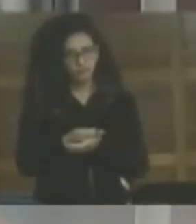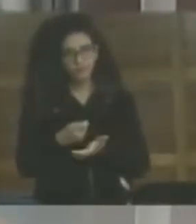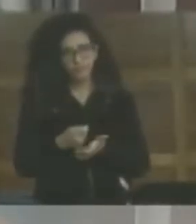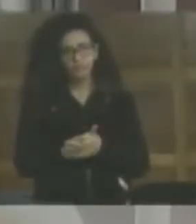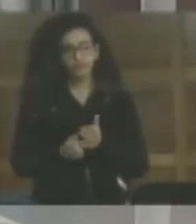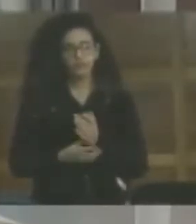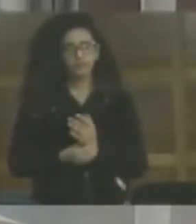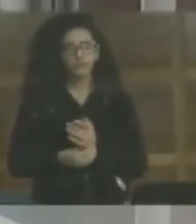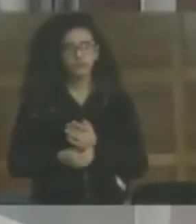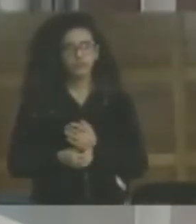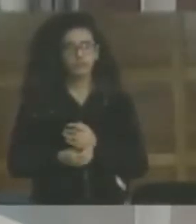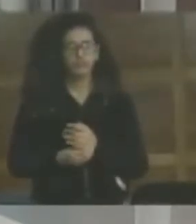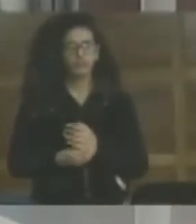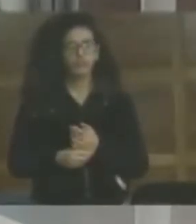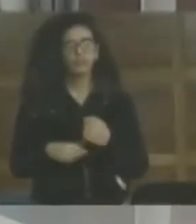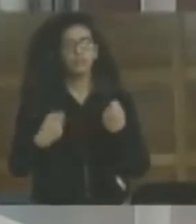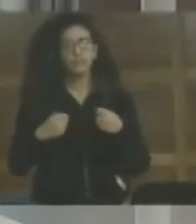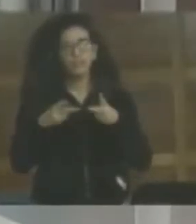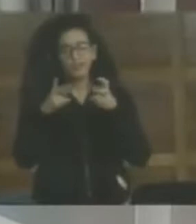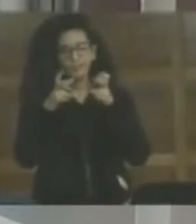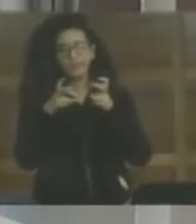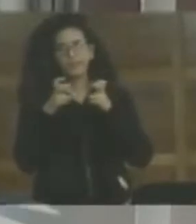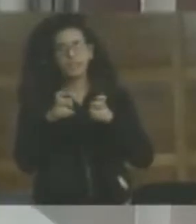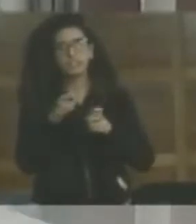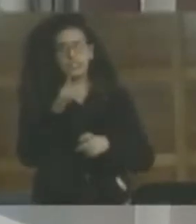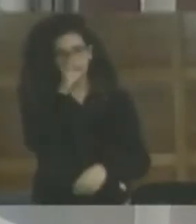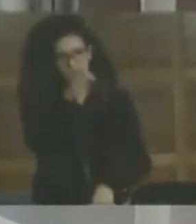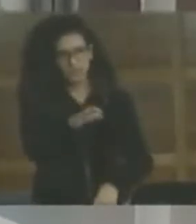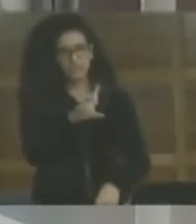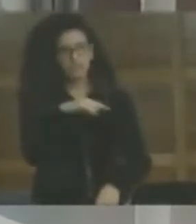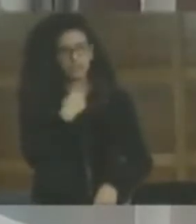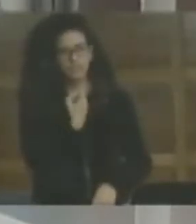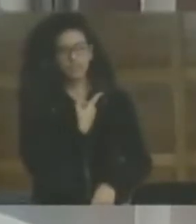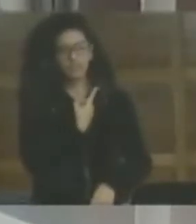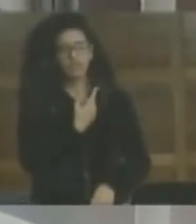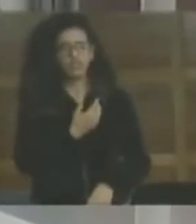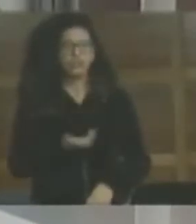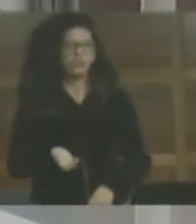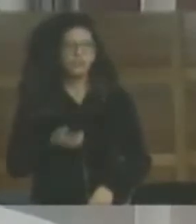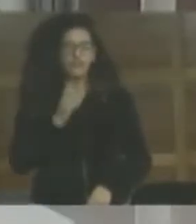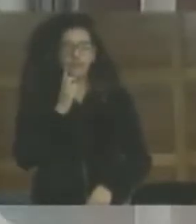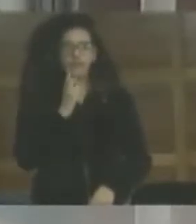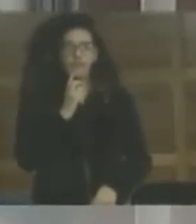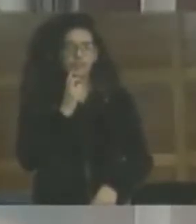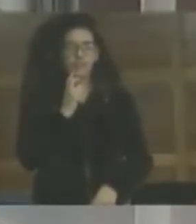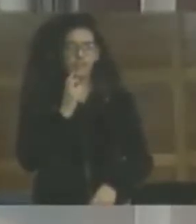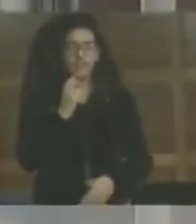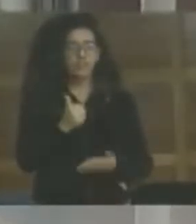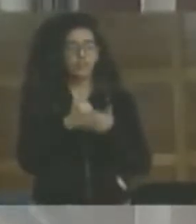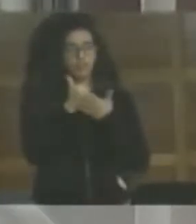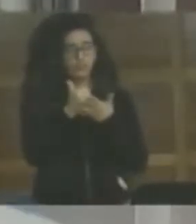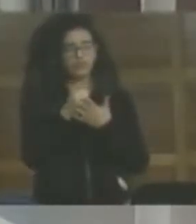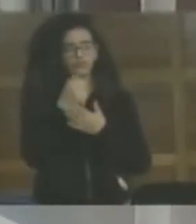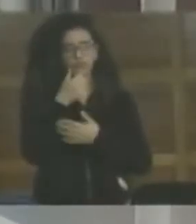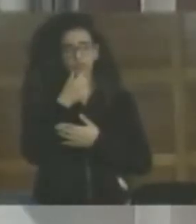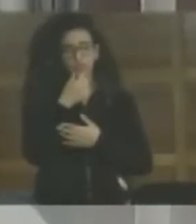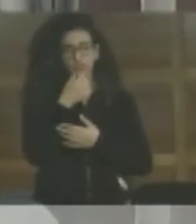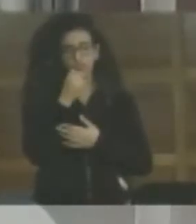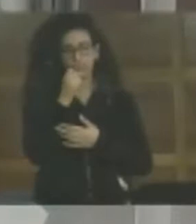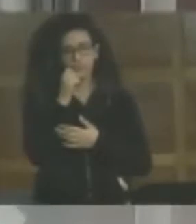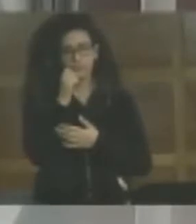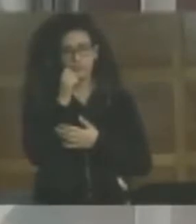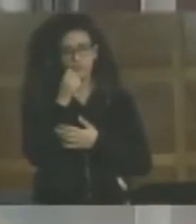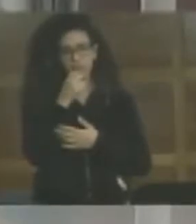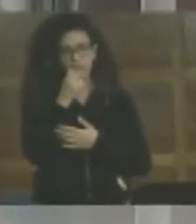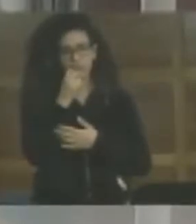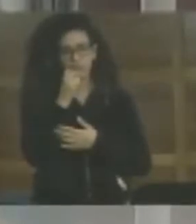Então, vamos ficar de olho e pode ter certeza que estamos aqui para apoiar vocês. Vou falar